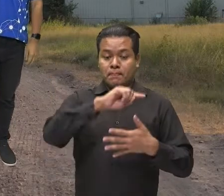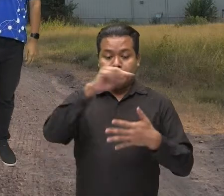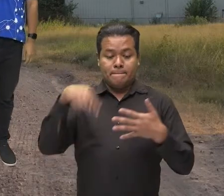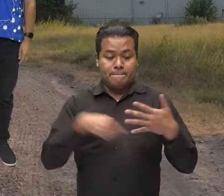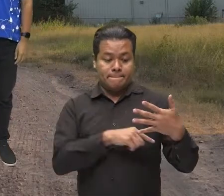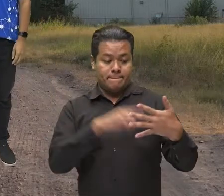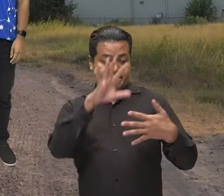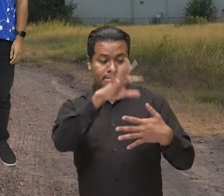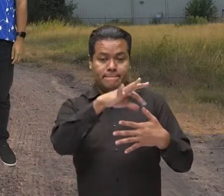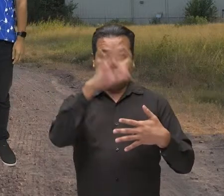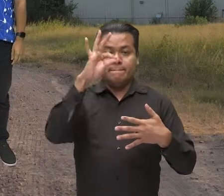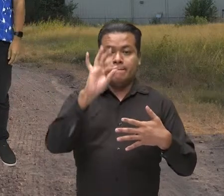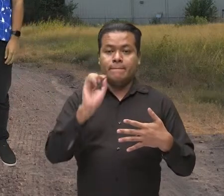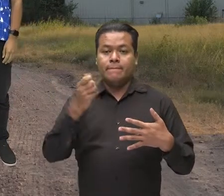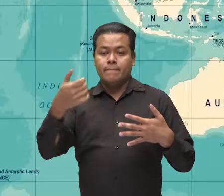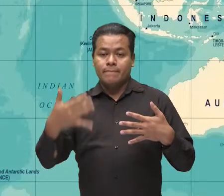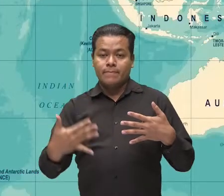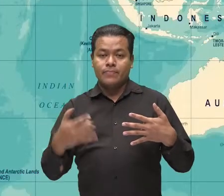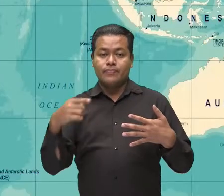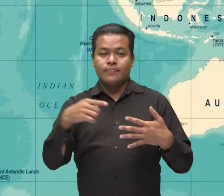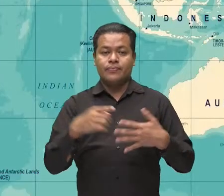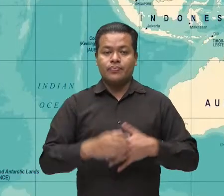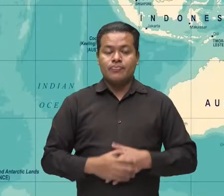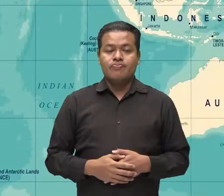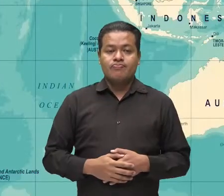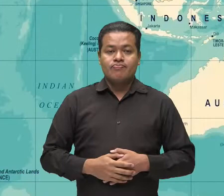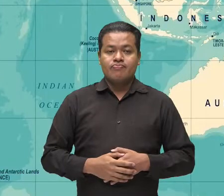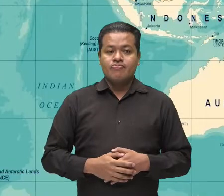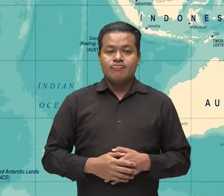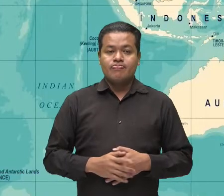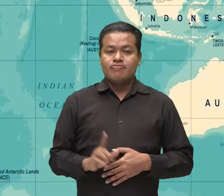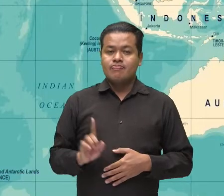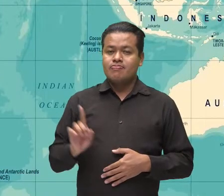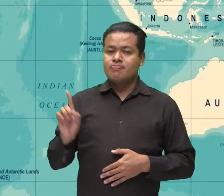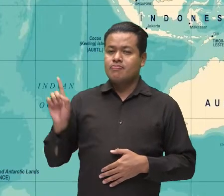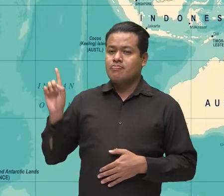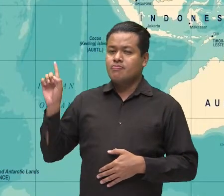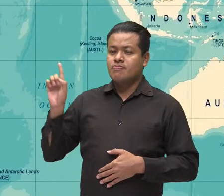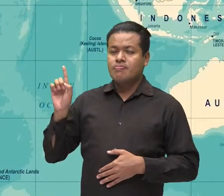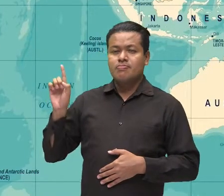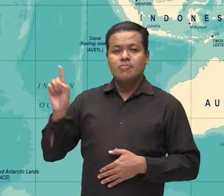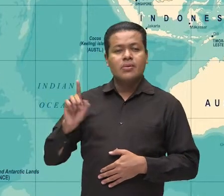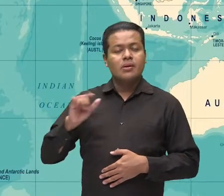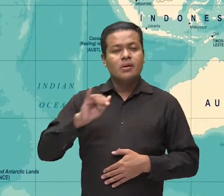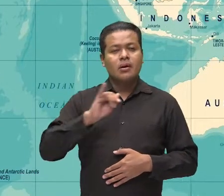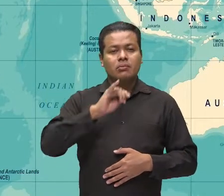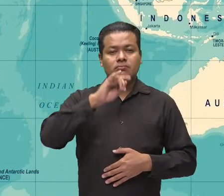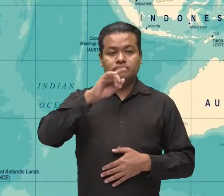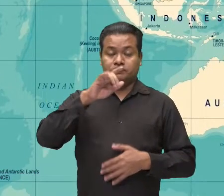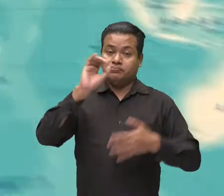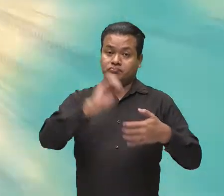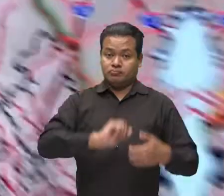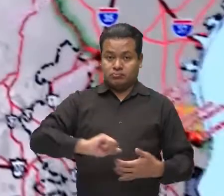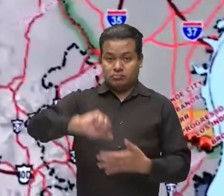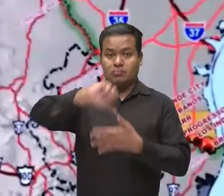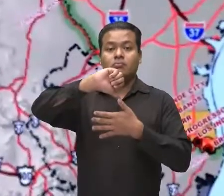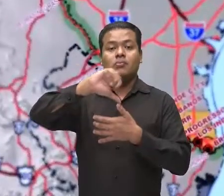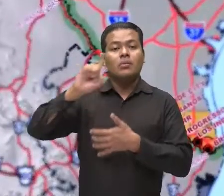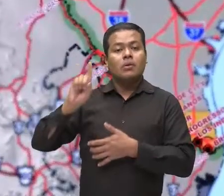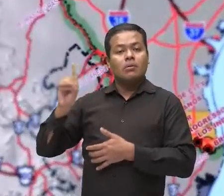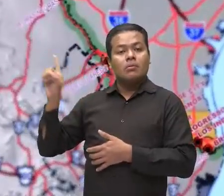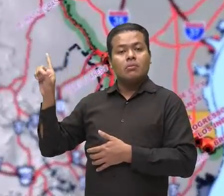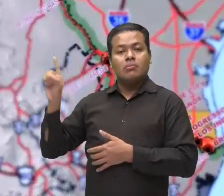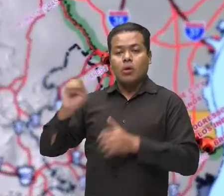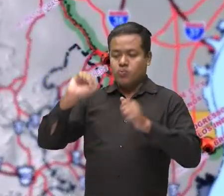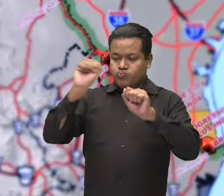gente vai começar essa aula, a gente vai observar esse vídeo agora, eu vou ver ele junto com vocês, né? Esse ponto do planeta aí, América do Norte, certo? Esse é o mapa